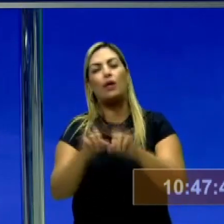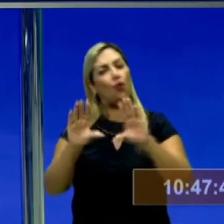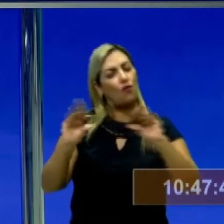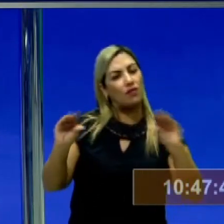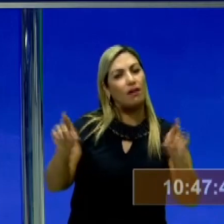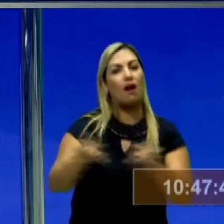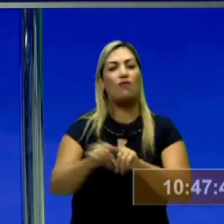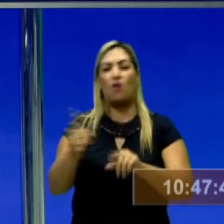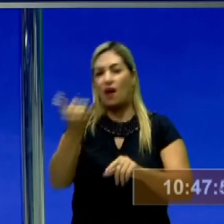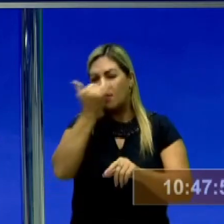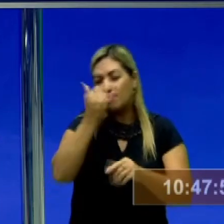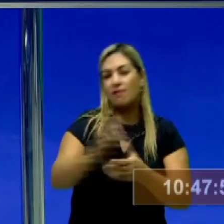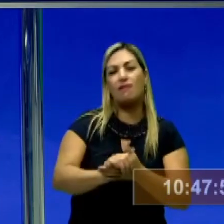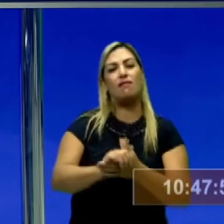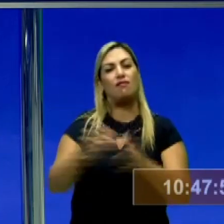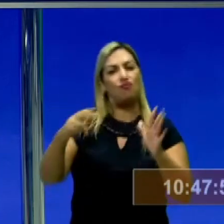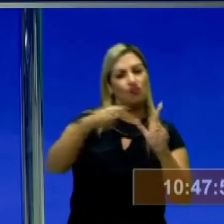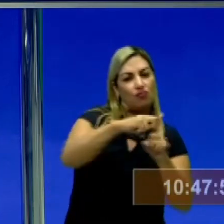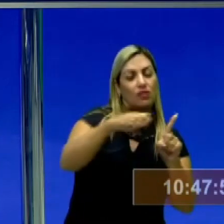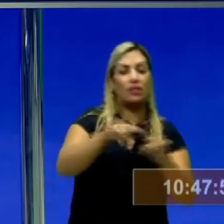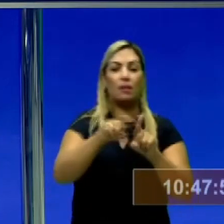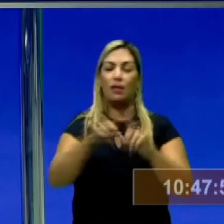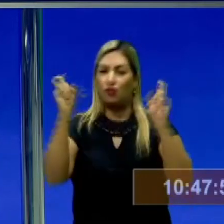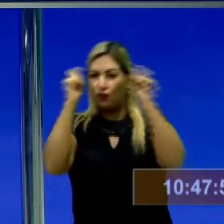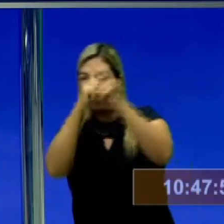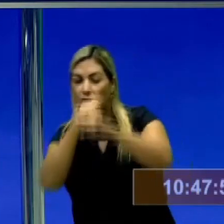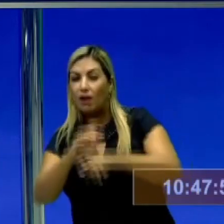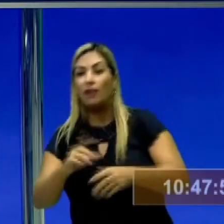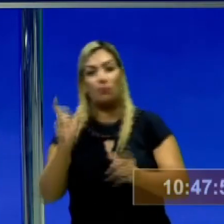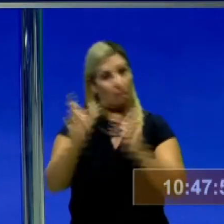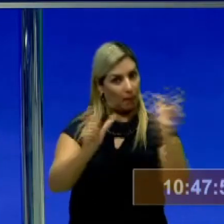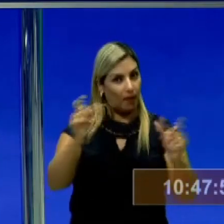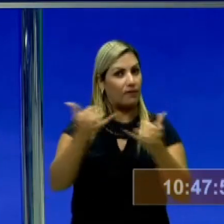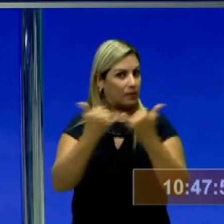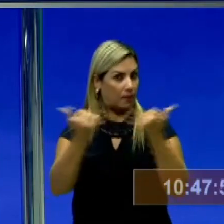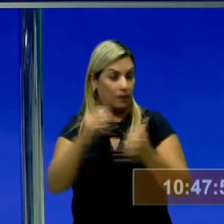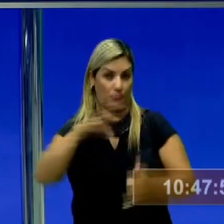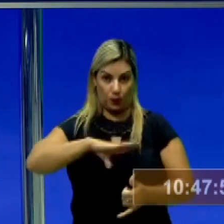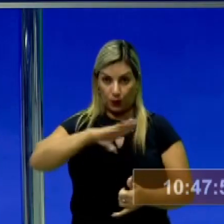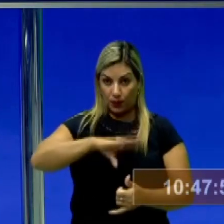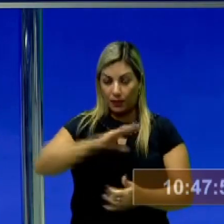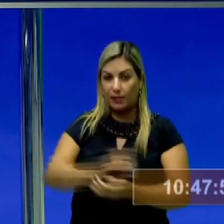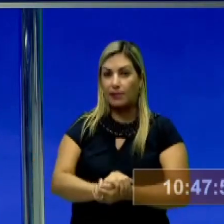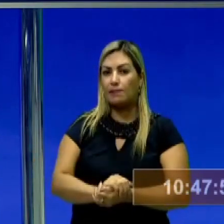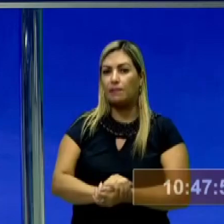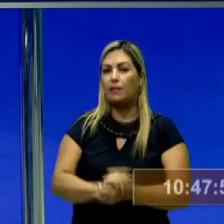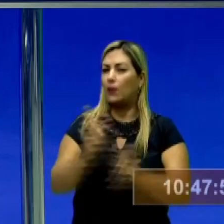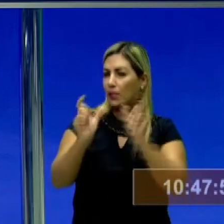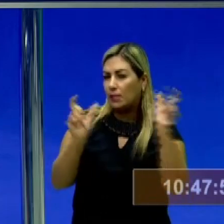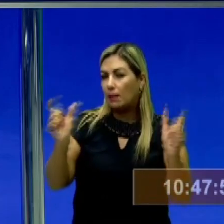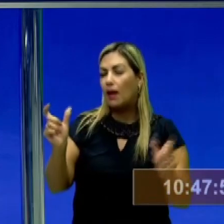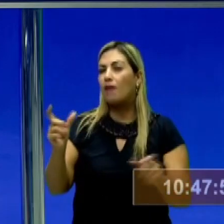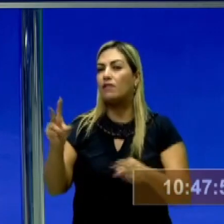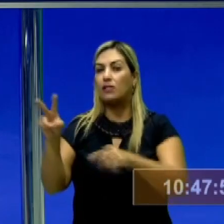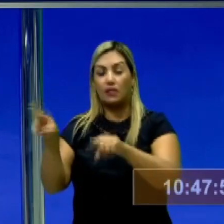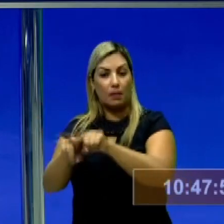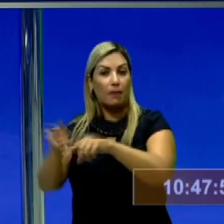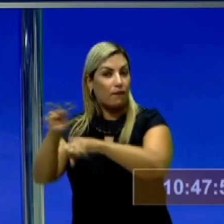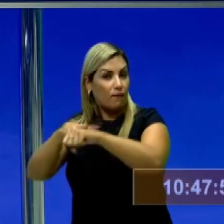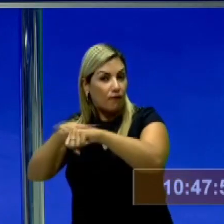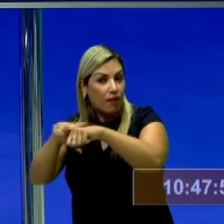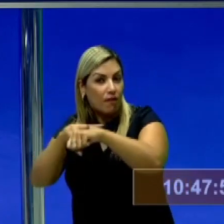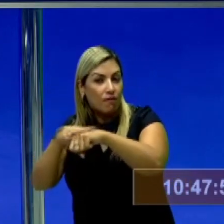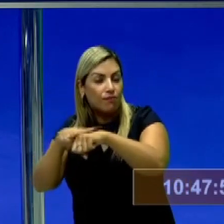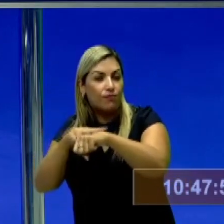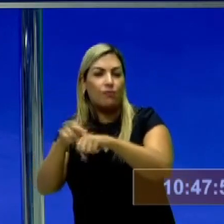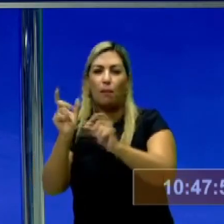accident, potential, legislator, difficult. Então, são as palavras cognatas. As que estão lá em verdinho são o